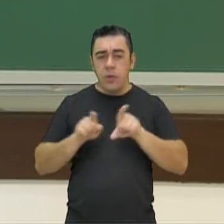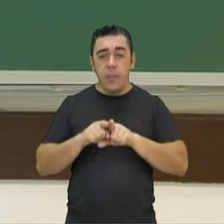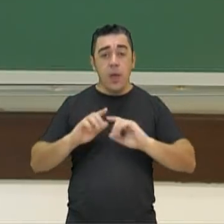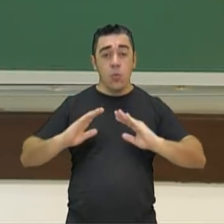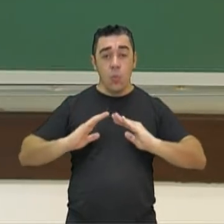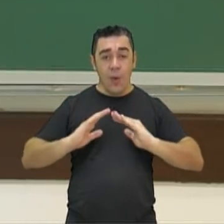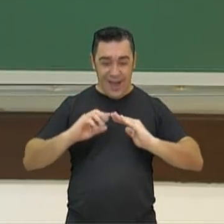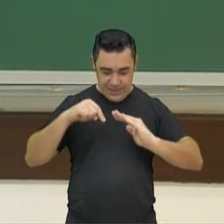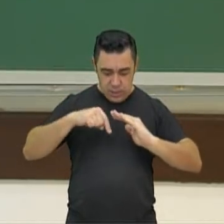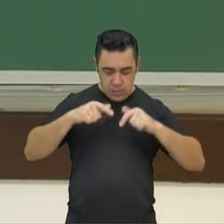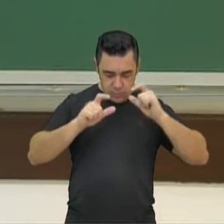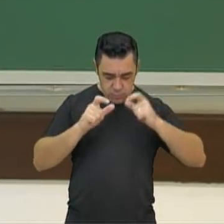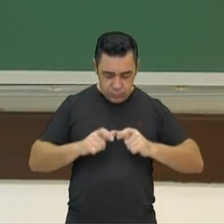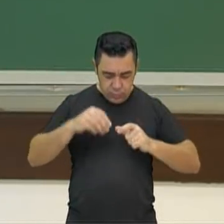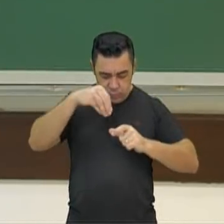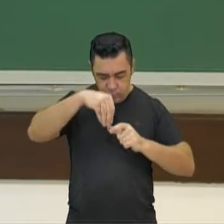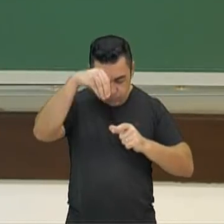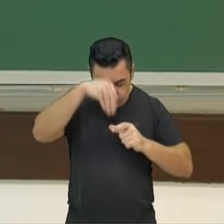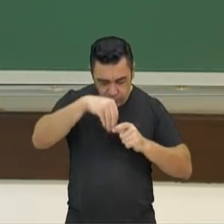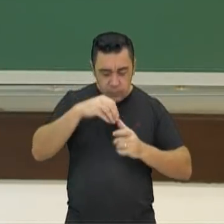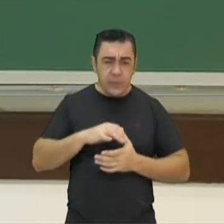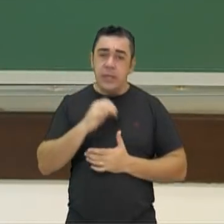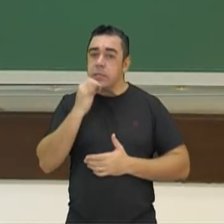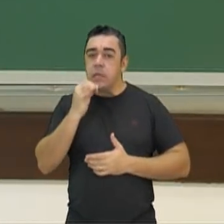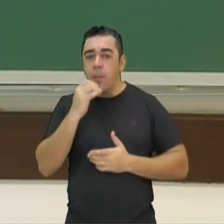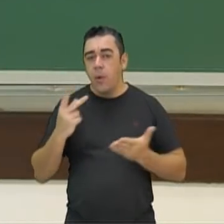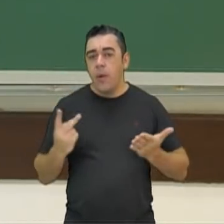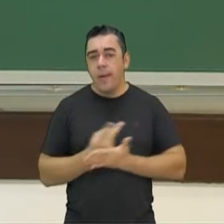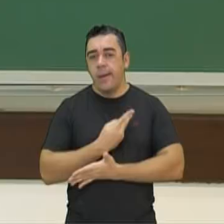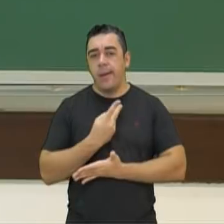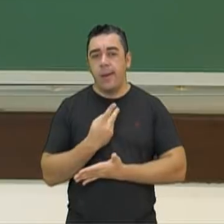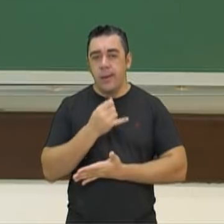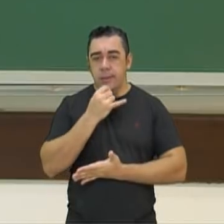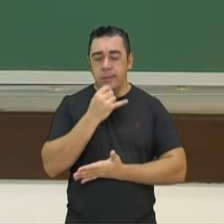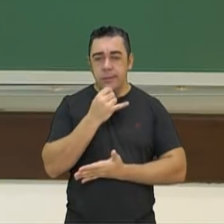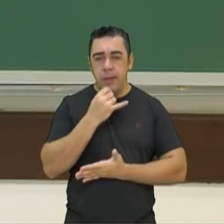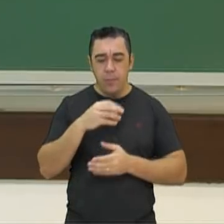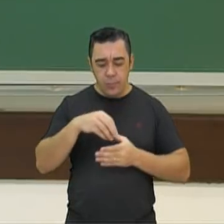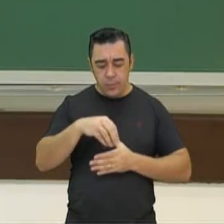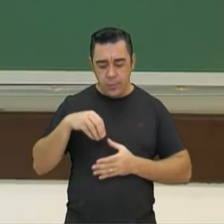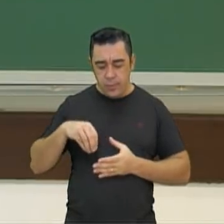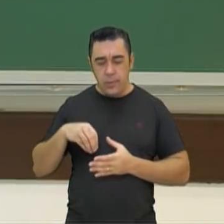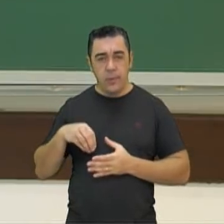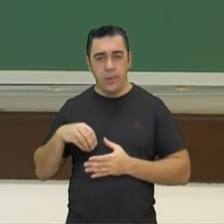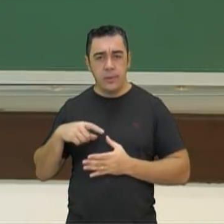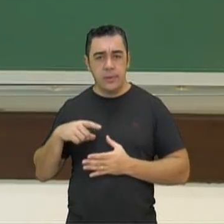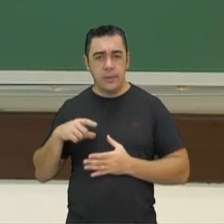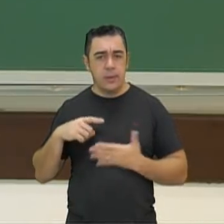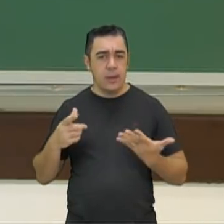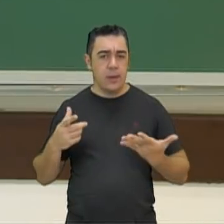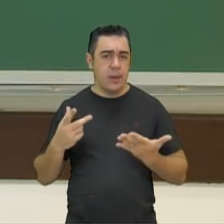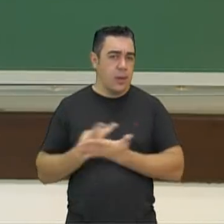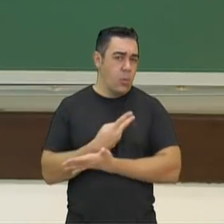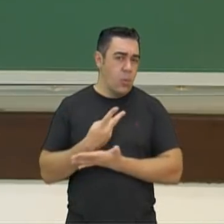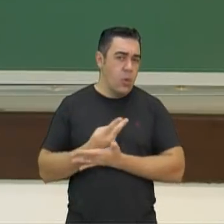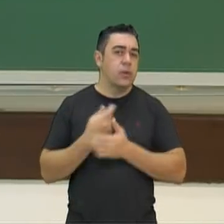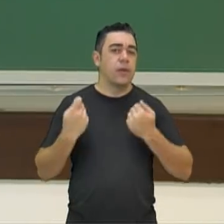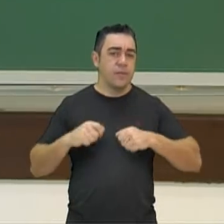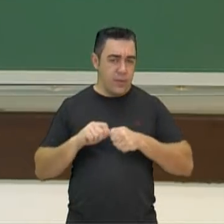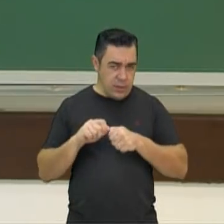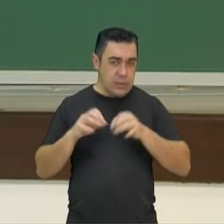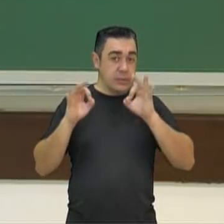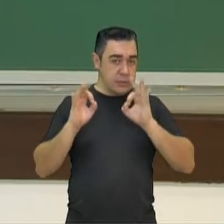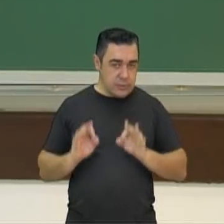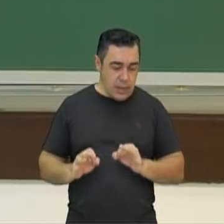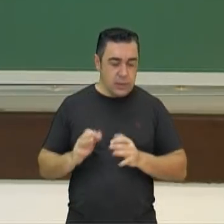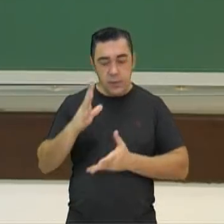cuidar. Às vezes, você posicionou lá, posicionei o peão na casa C3, né, ou C2. Está errado. Então, você